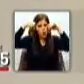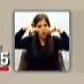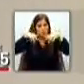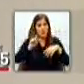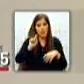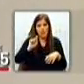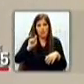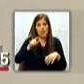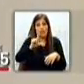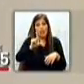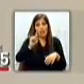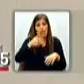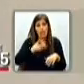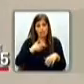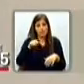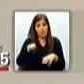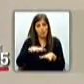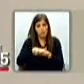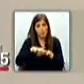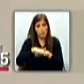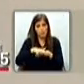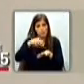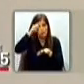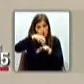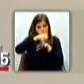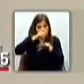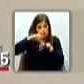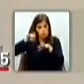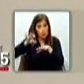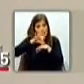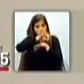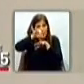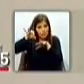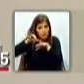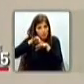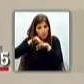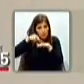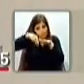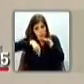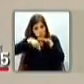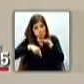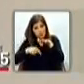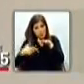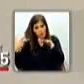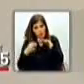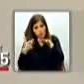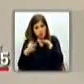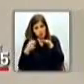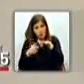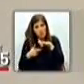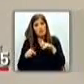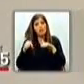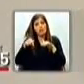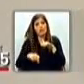fotografia, aqui é o filtro onde vão ser crescidas as sementes, a seringa para permitir a injeção do meio e um sistema